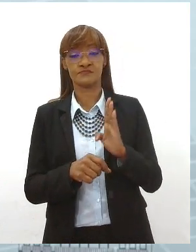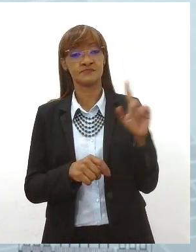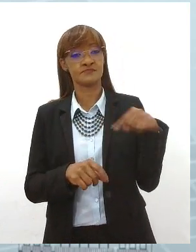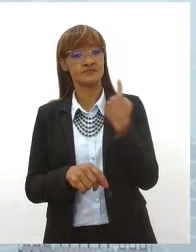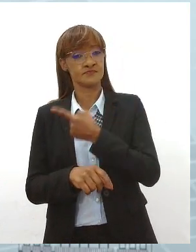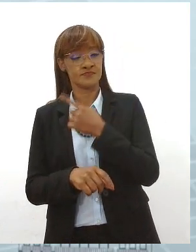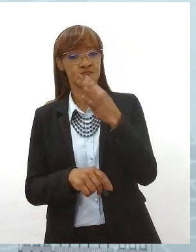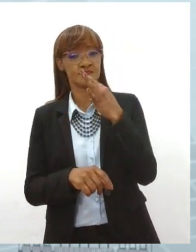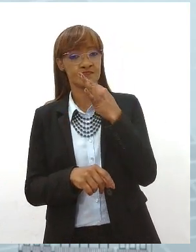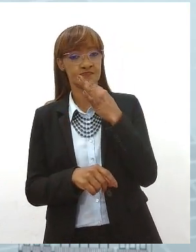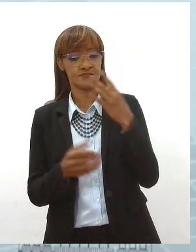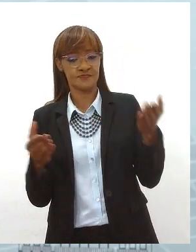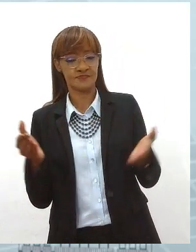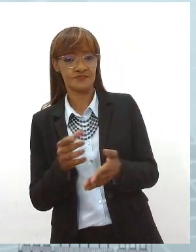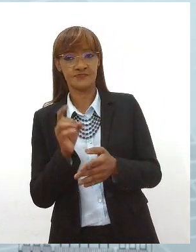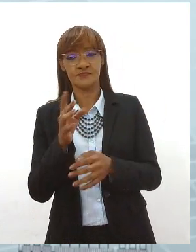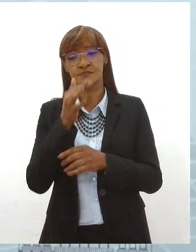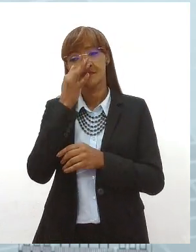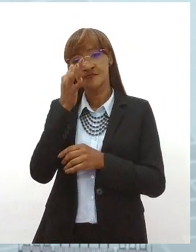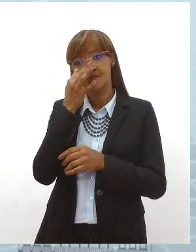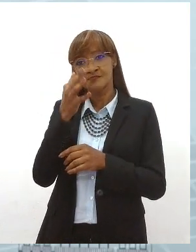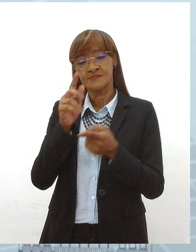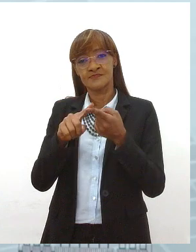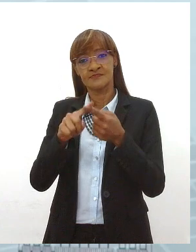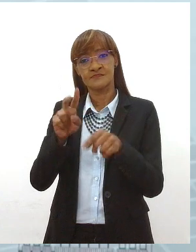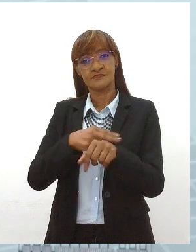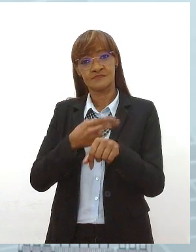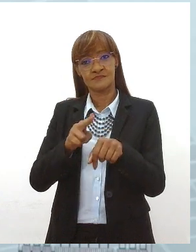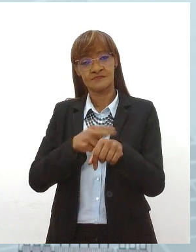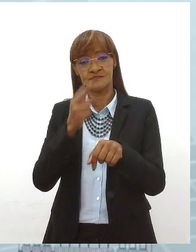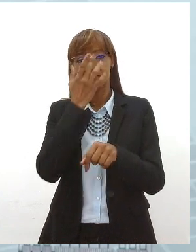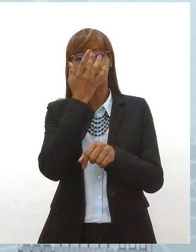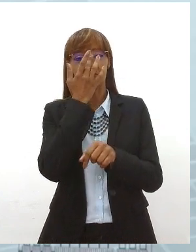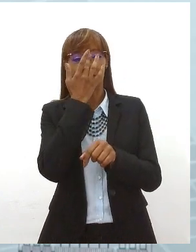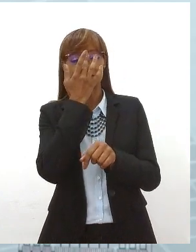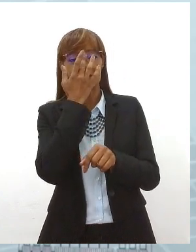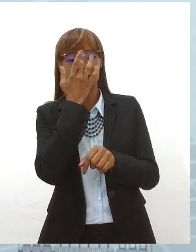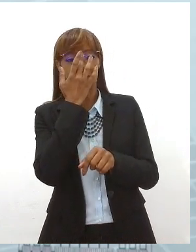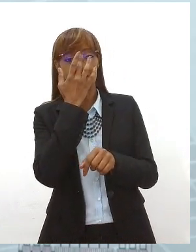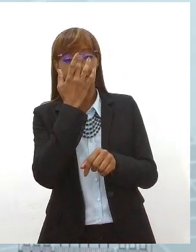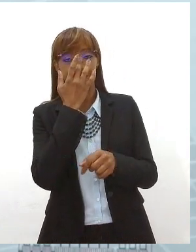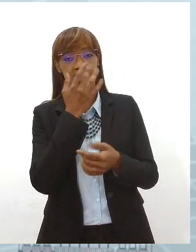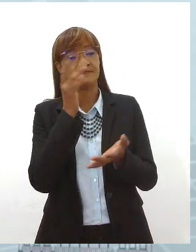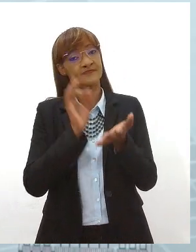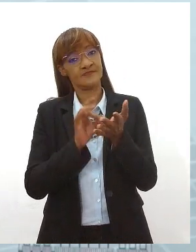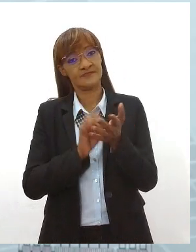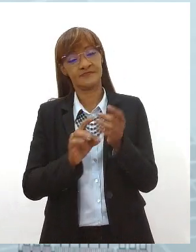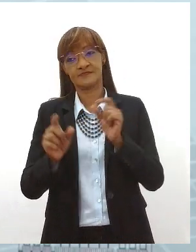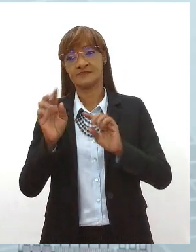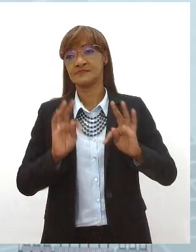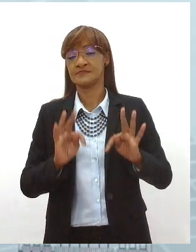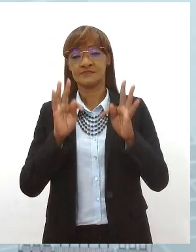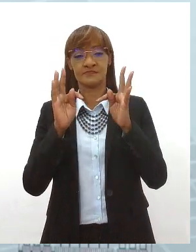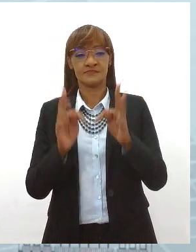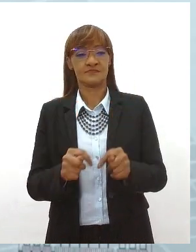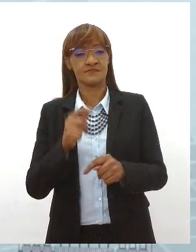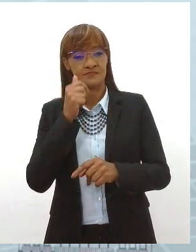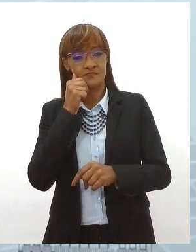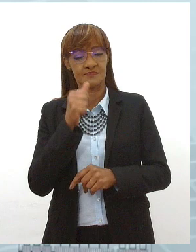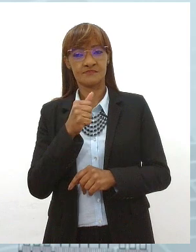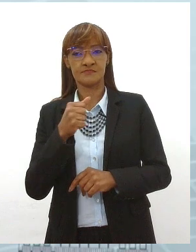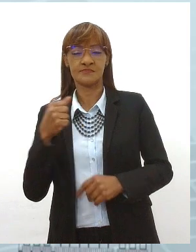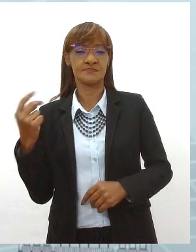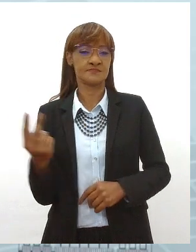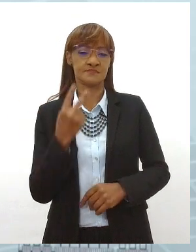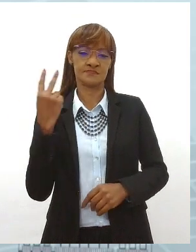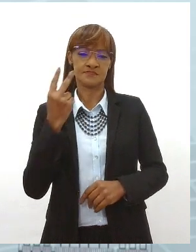e chocolates, mas dia também de destacar toda essa mobilização dessas mulheres tão aguerridas em suas duplas funções, triplas funções de